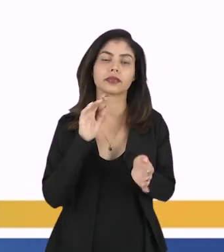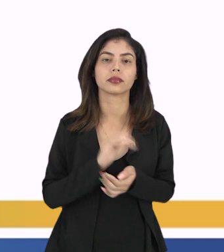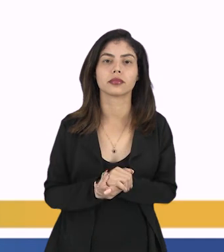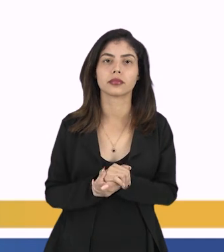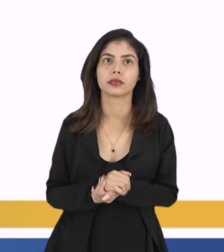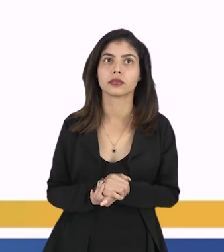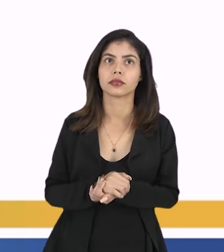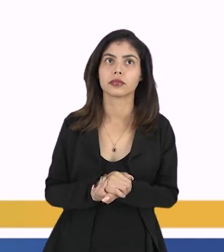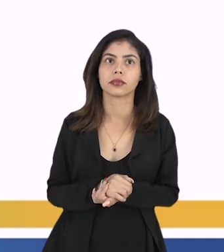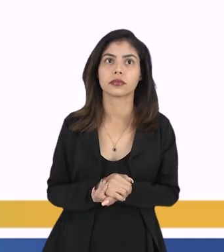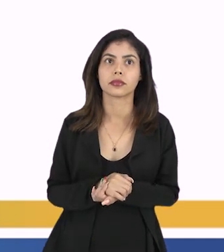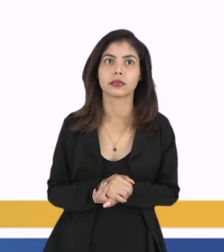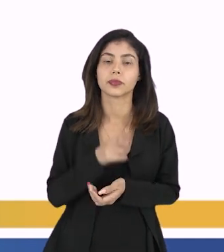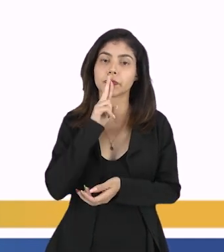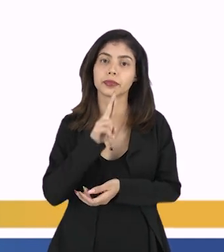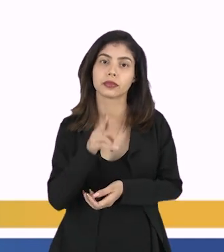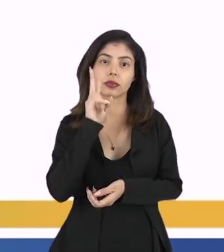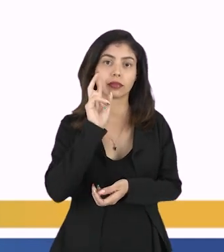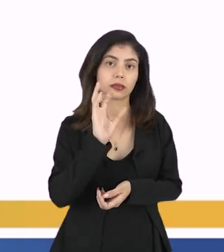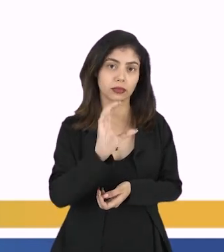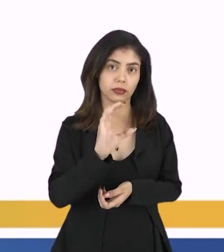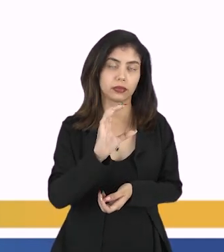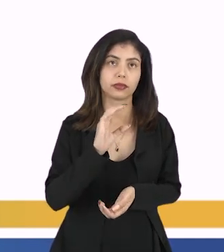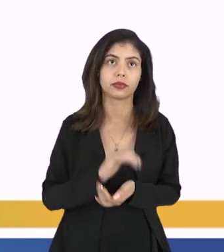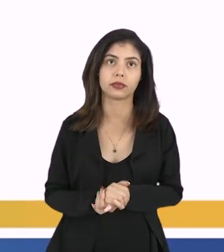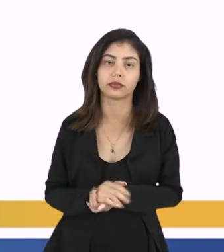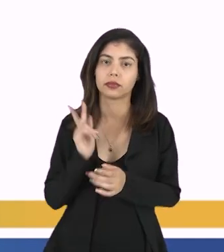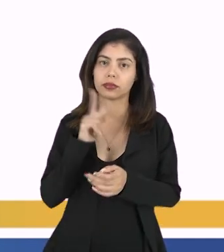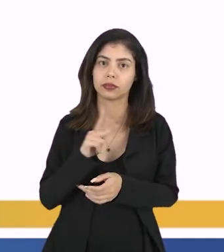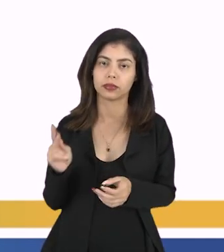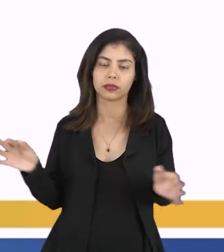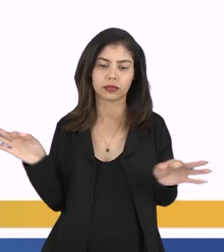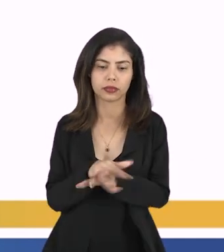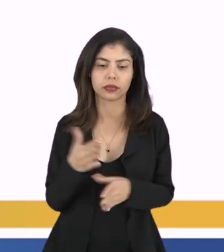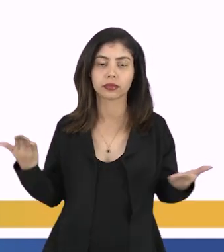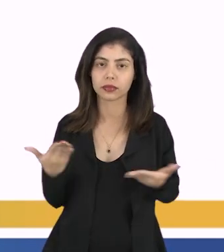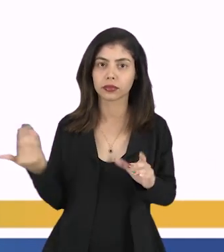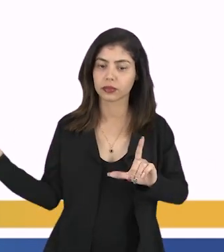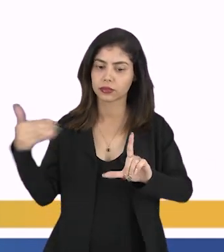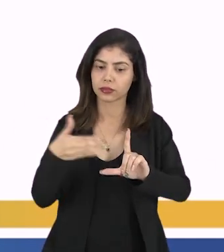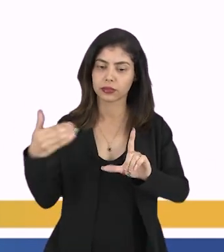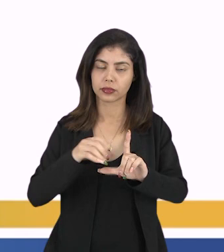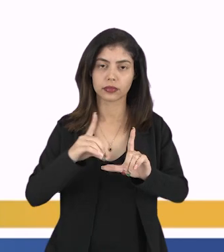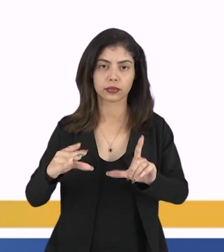sobre Maquiavel e a resposta certa é a C. Professor César, fica aqui,